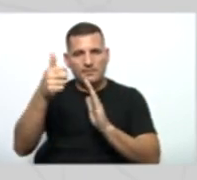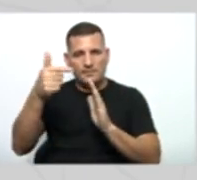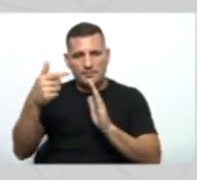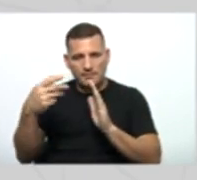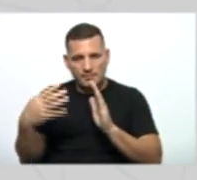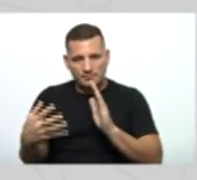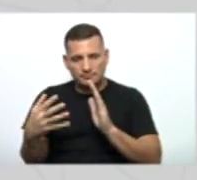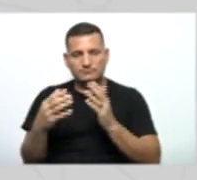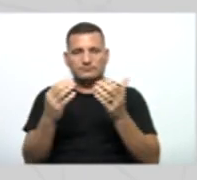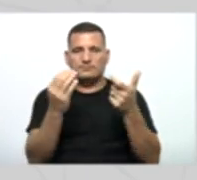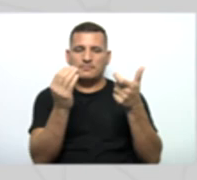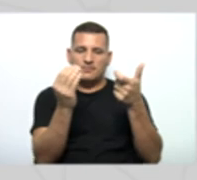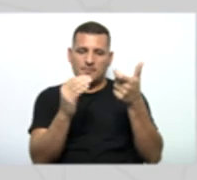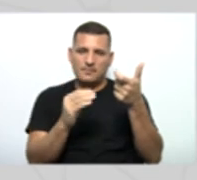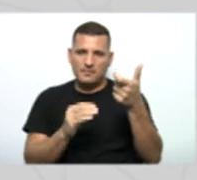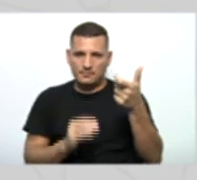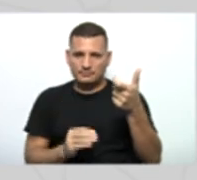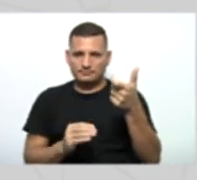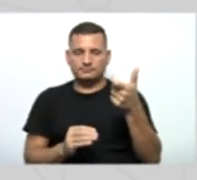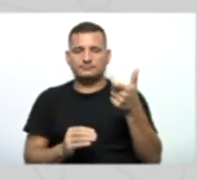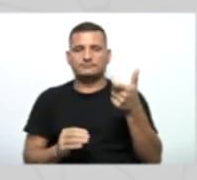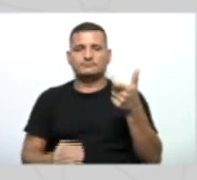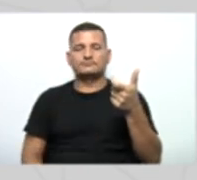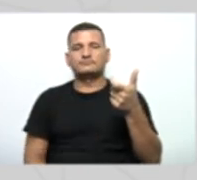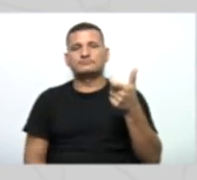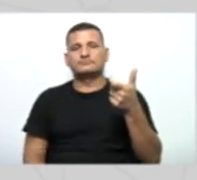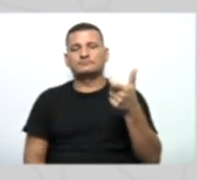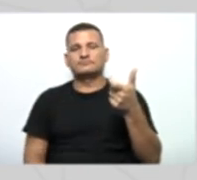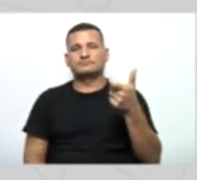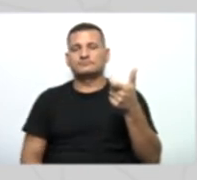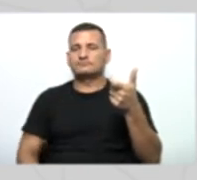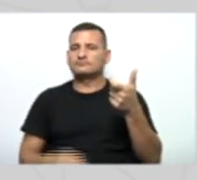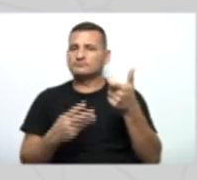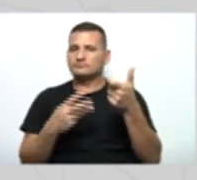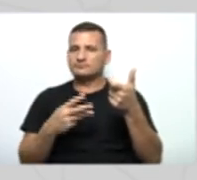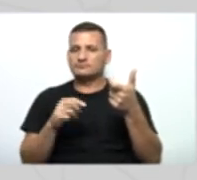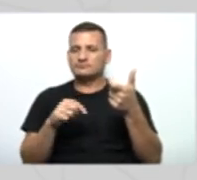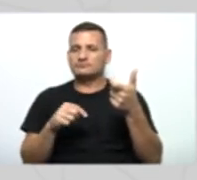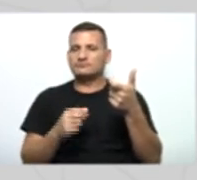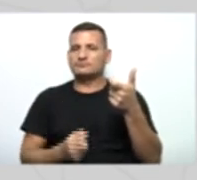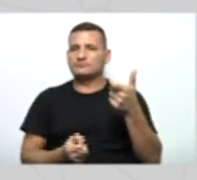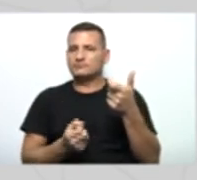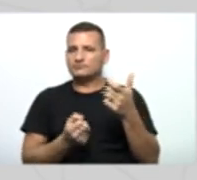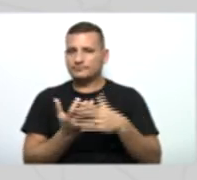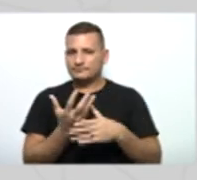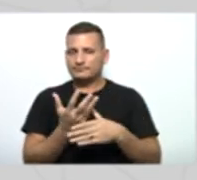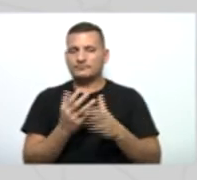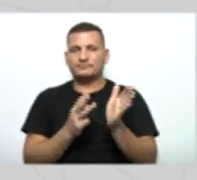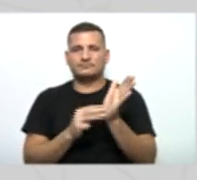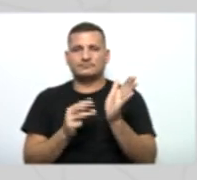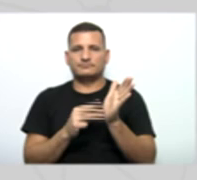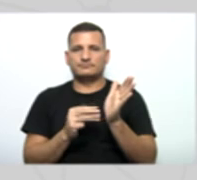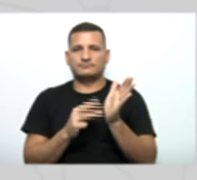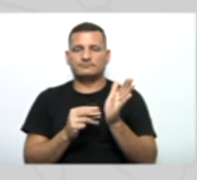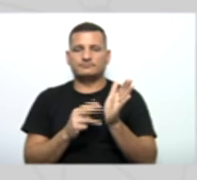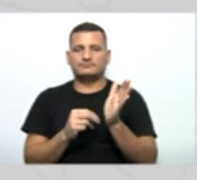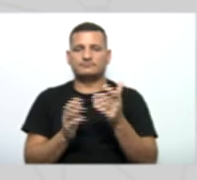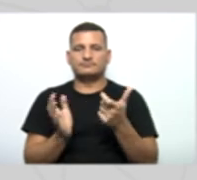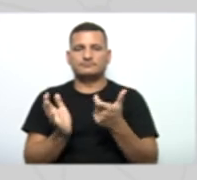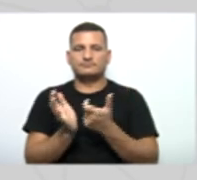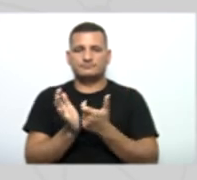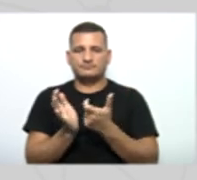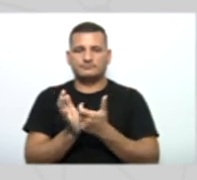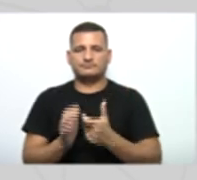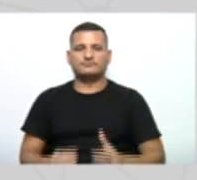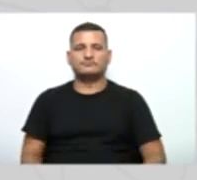atributos e colocar uma mensagem de confirmação. E 3. Criar os métodos de classe. Beleza? Espero que tenha